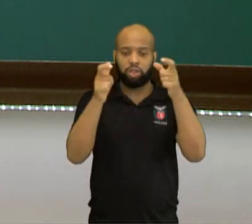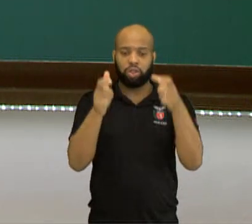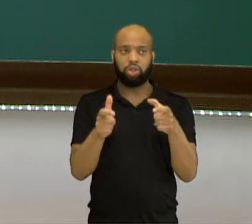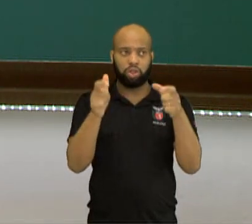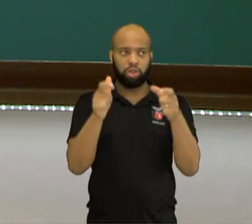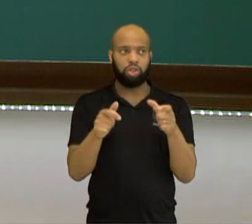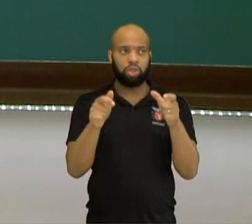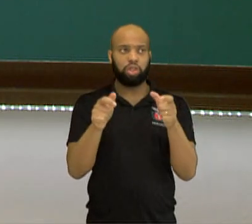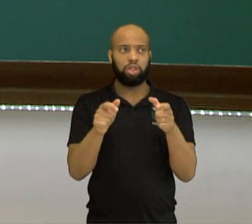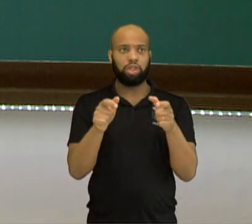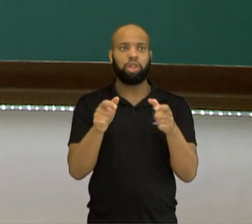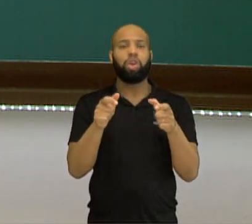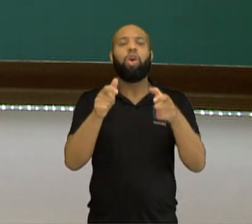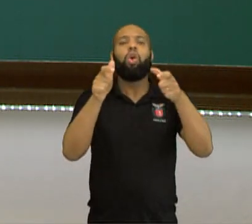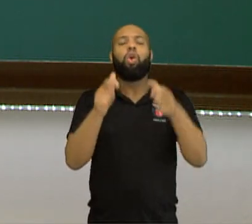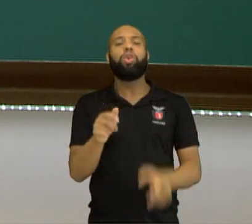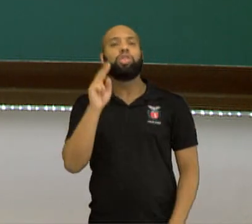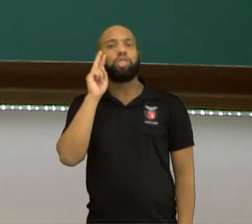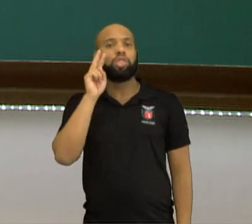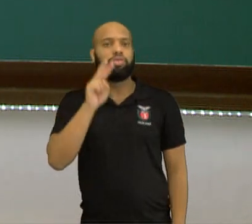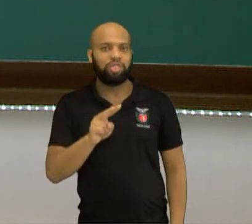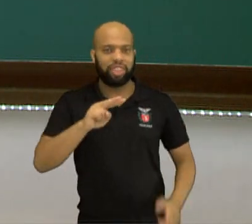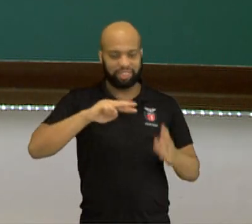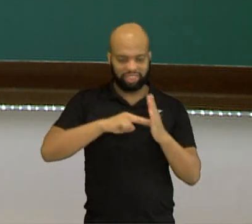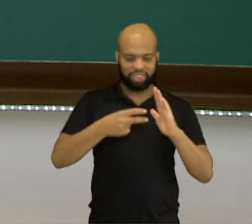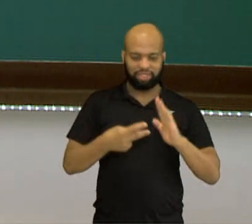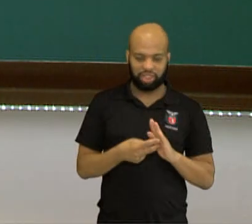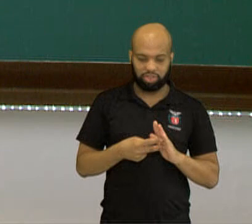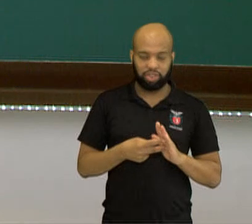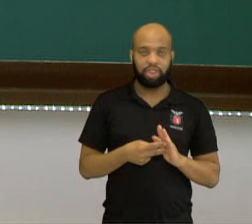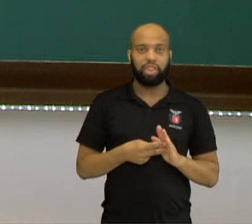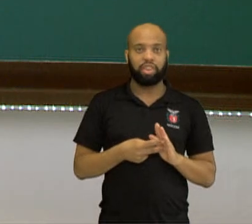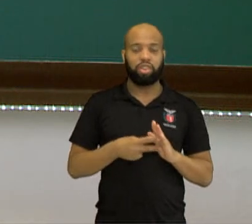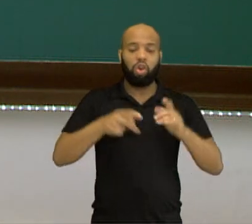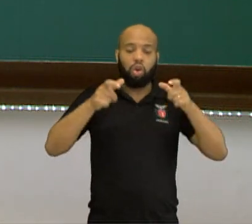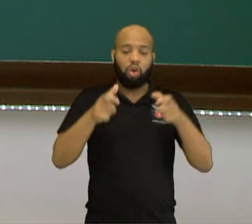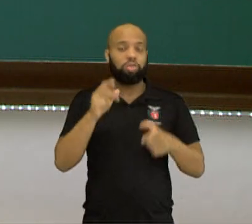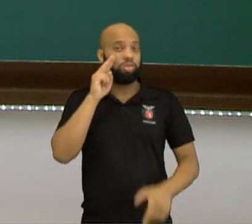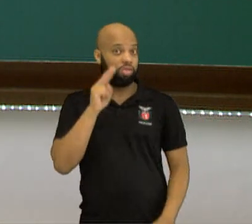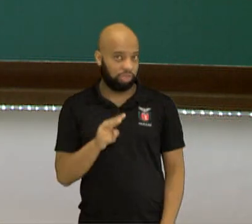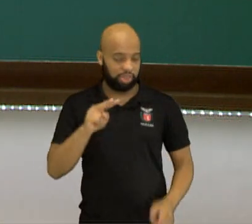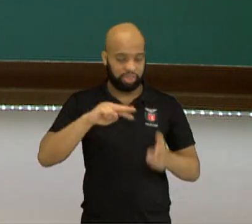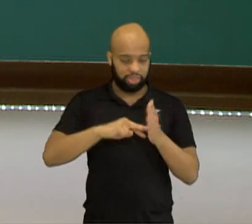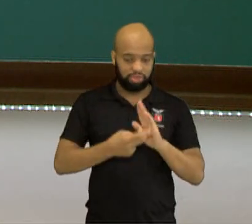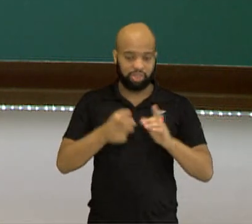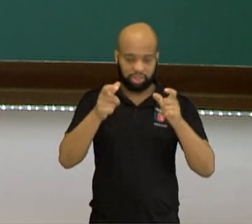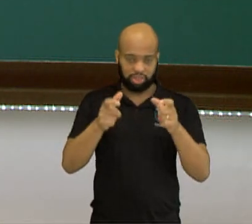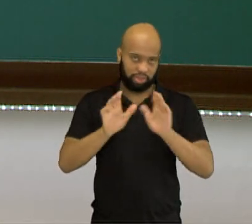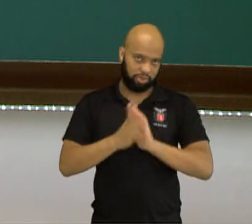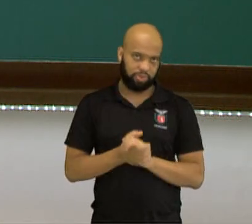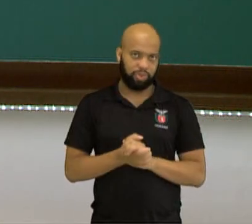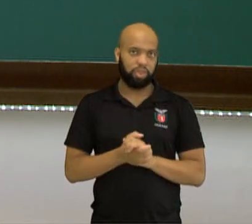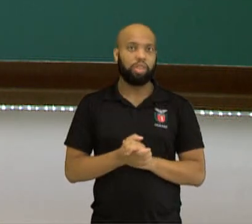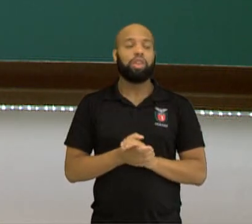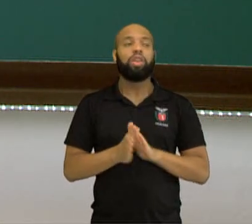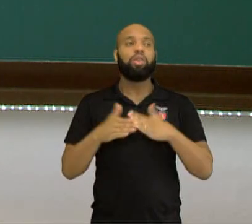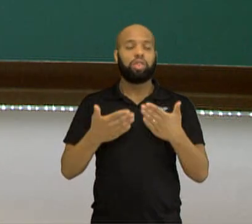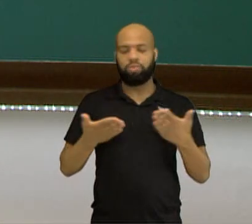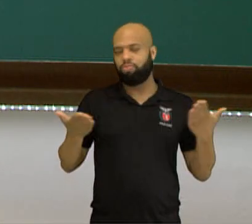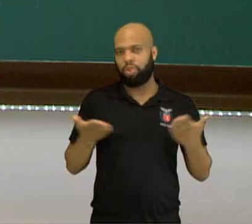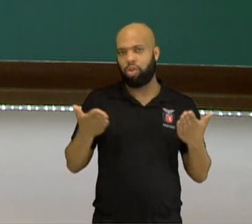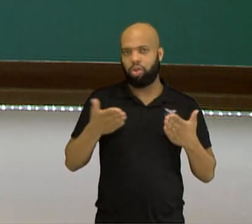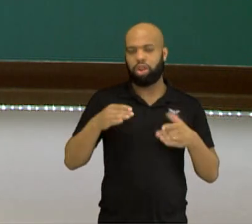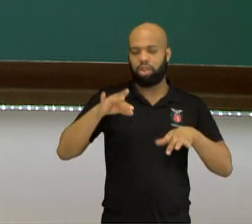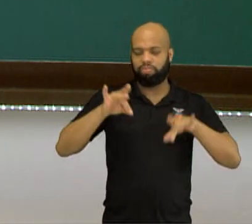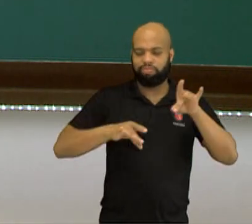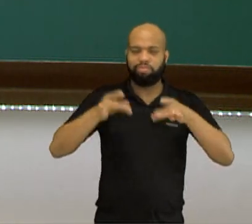de onde se vê, né? Então, era isso que queria dizer teatro. Atualmente, teatro pode ser o